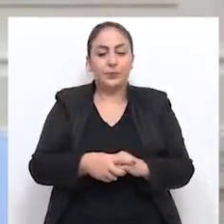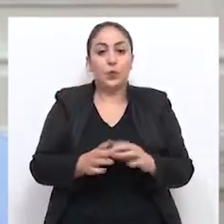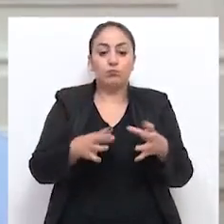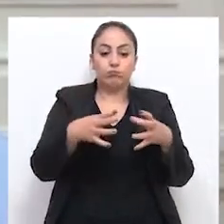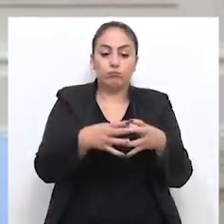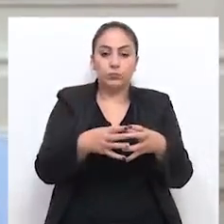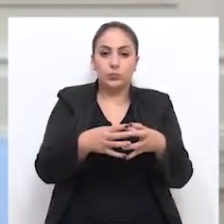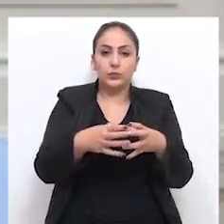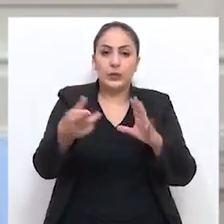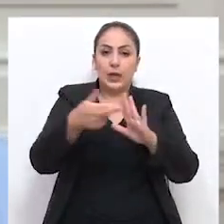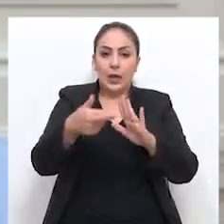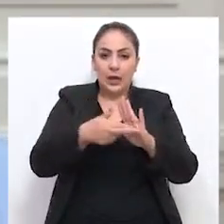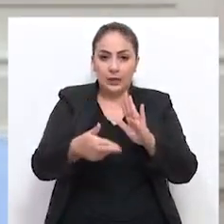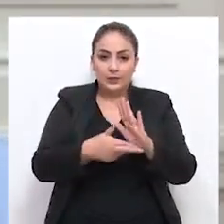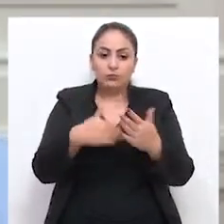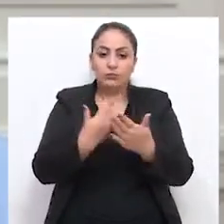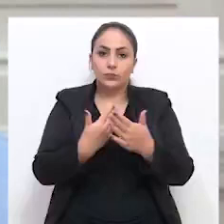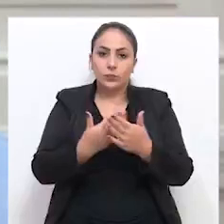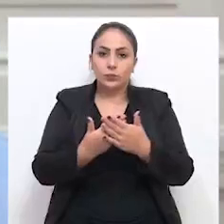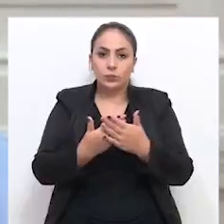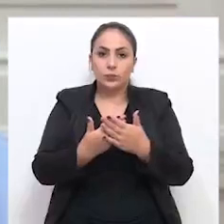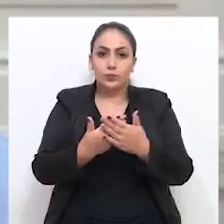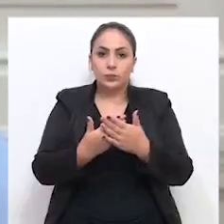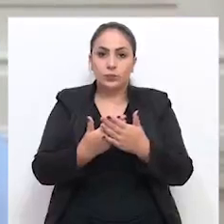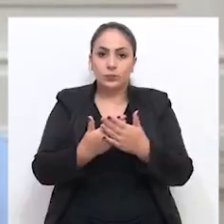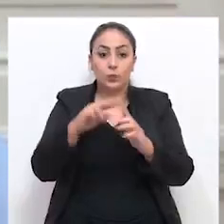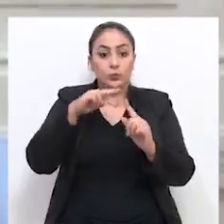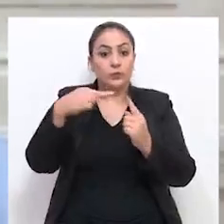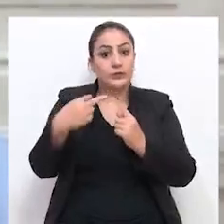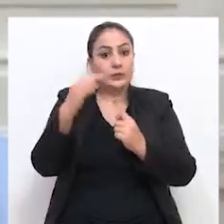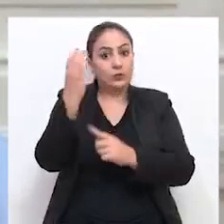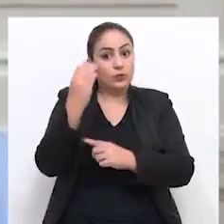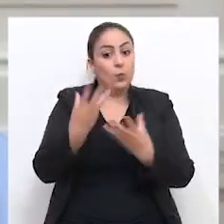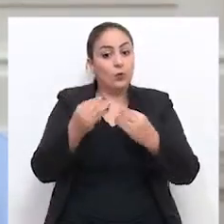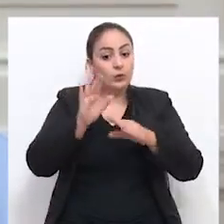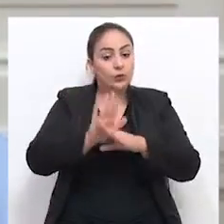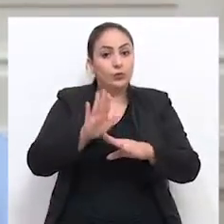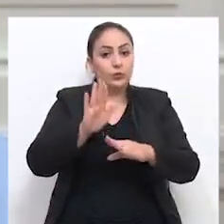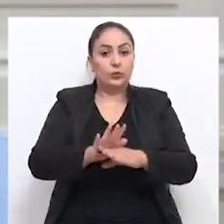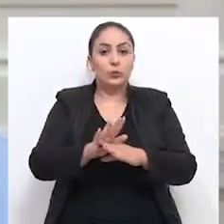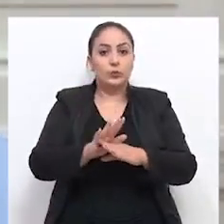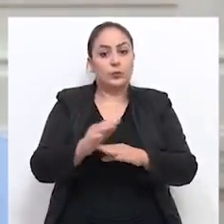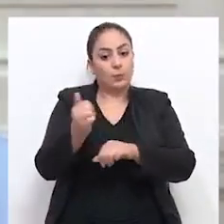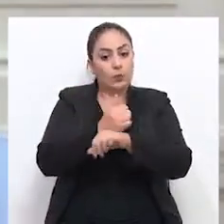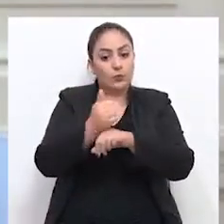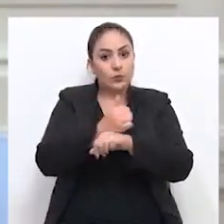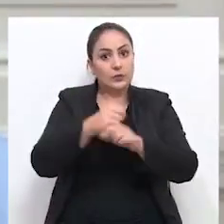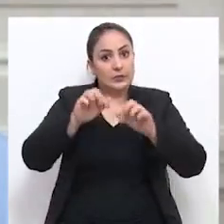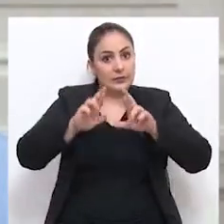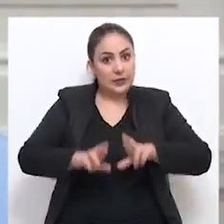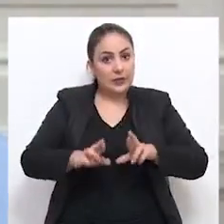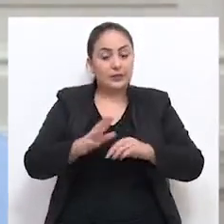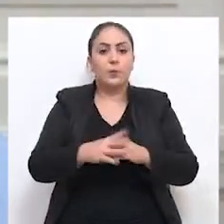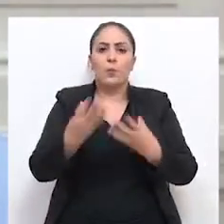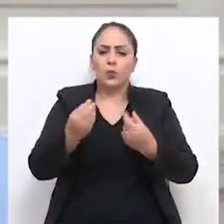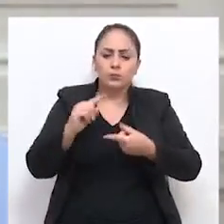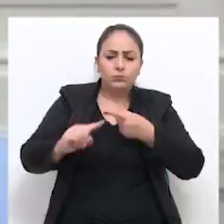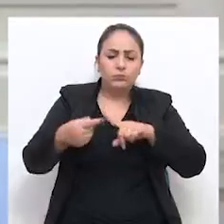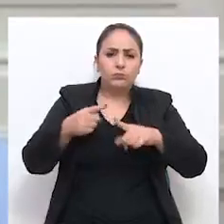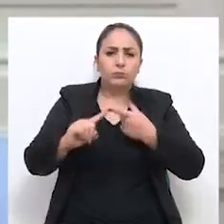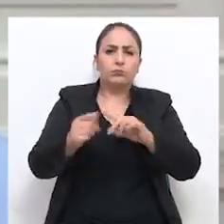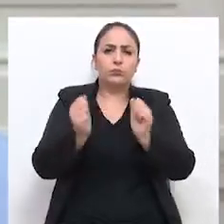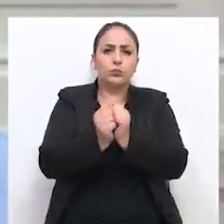de normas estudados do ponto de vista científico, com muita colaboração de especialistas,